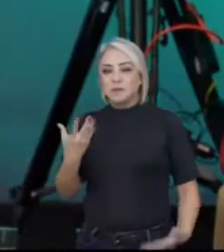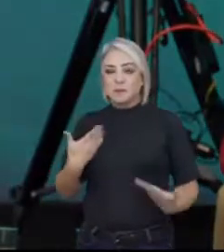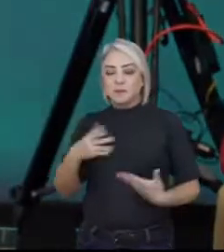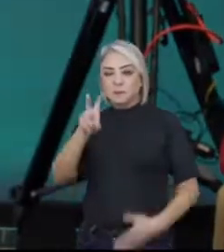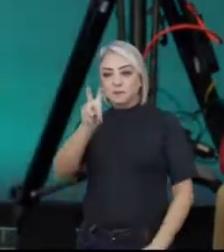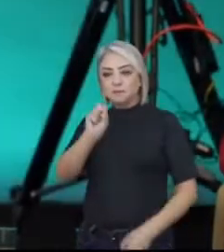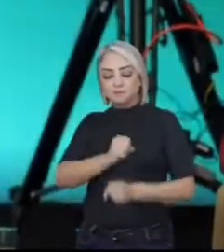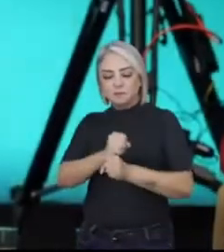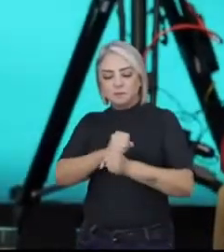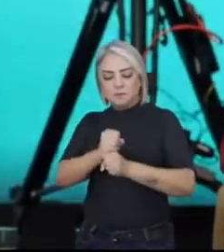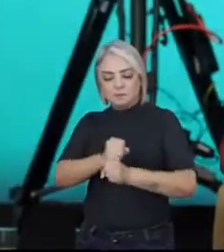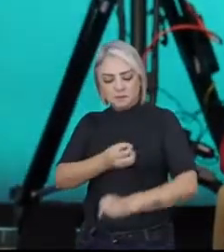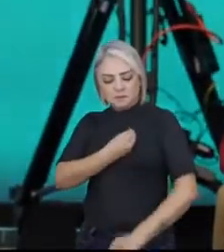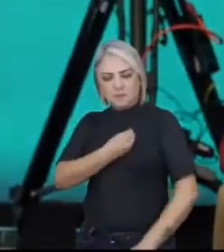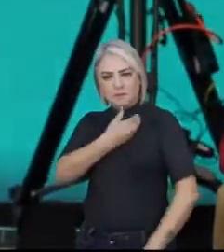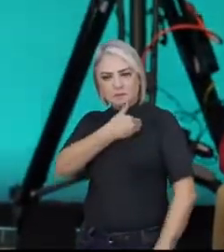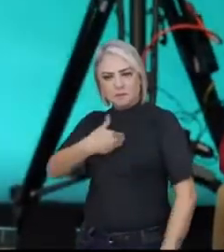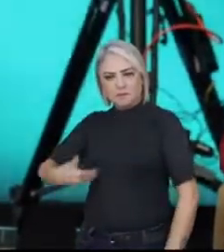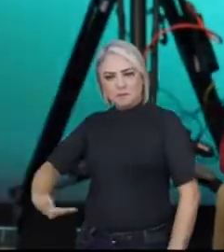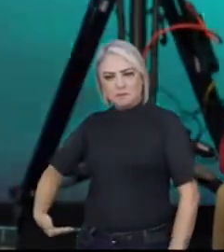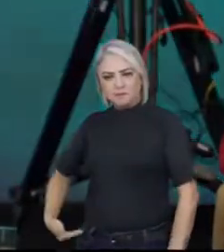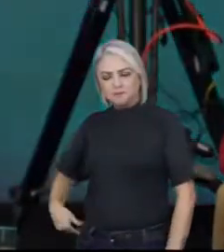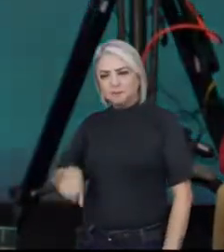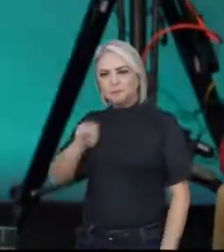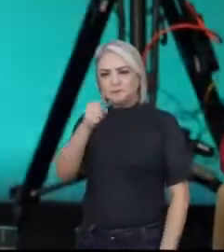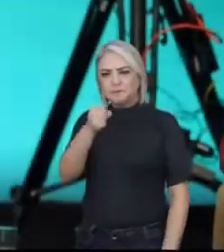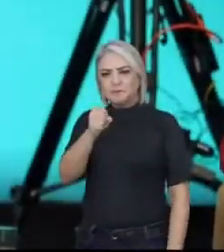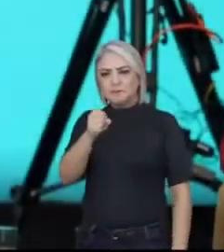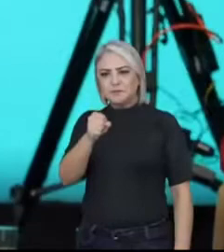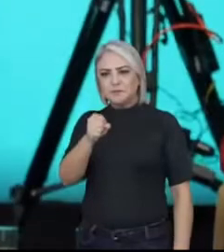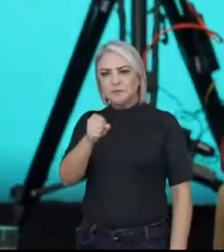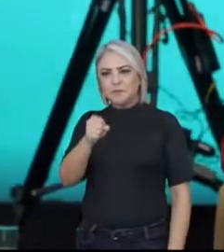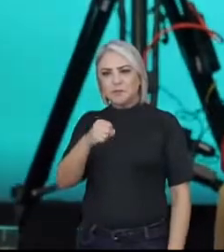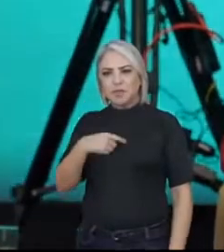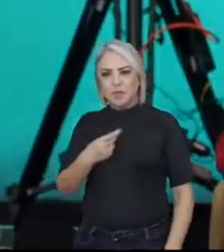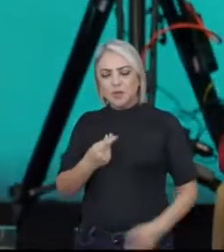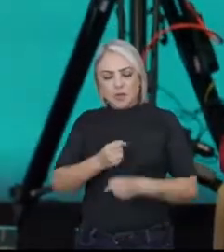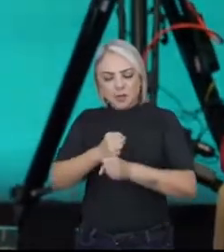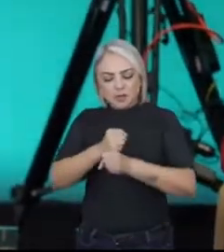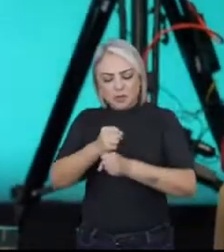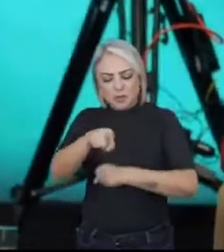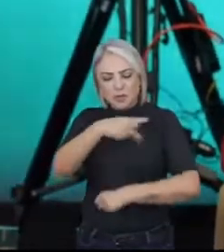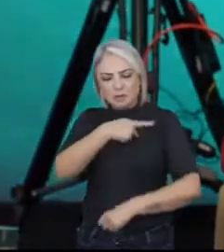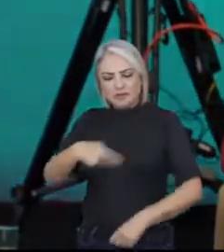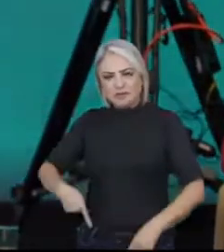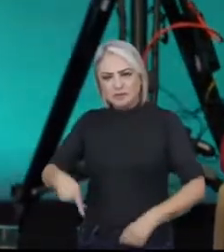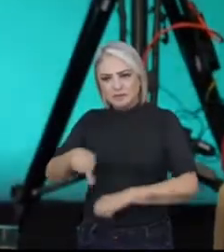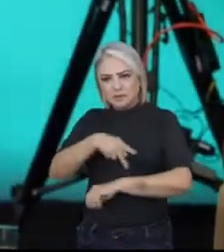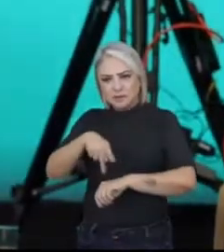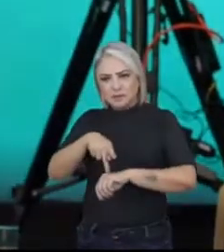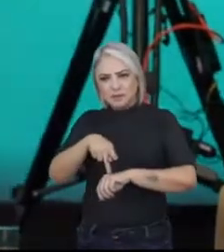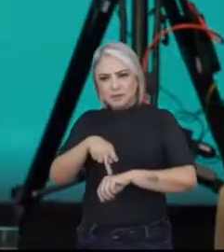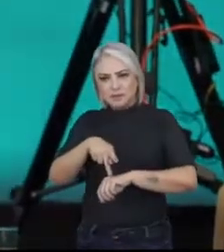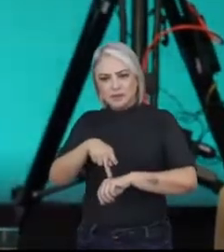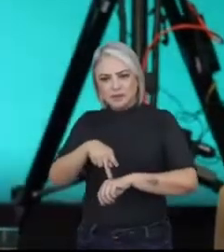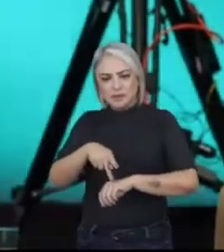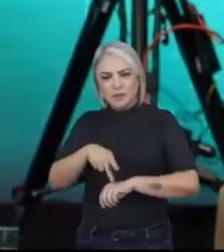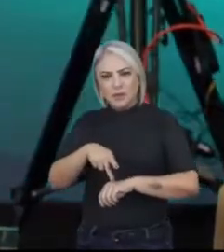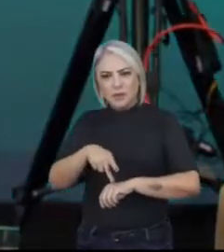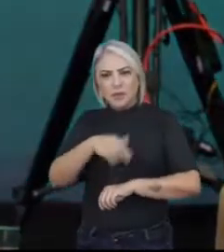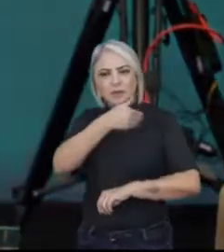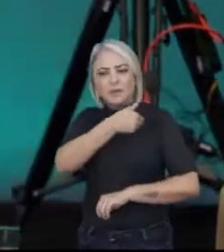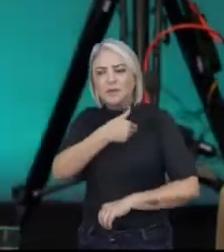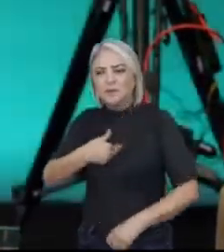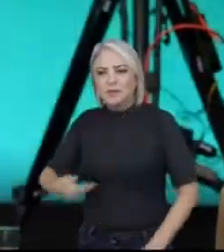pública. 8 dos quais presidindo este país. Governar